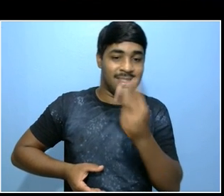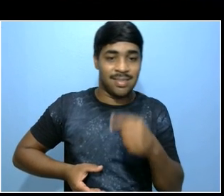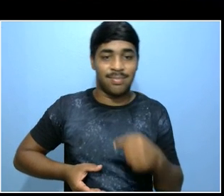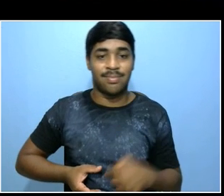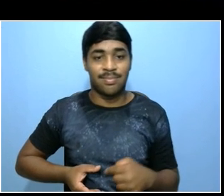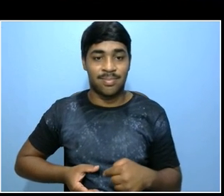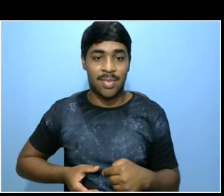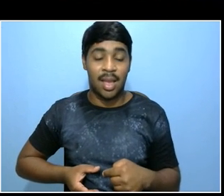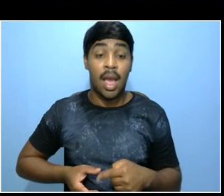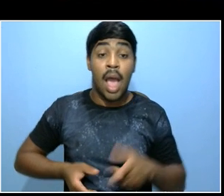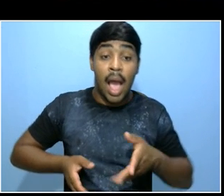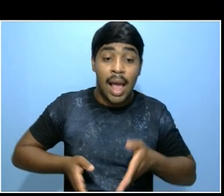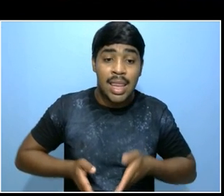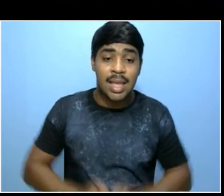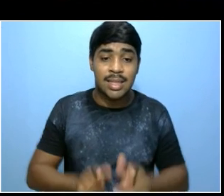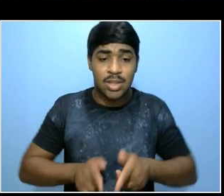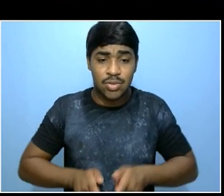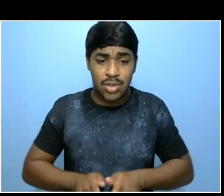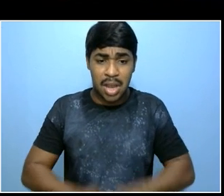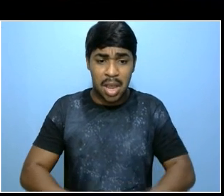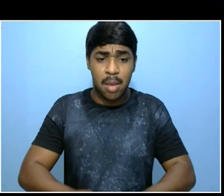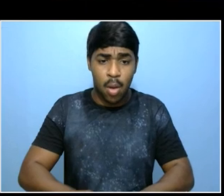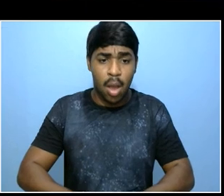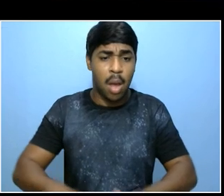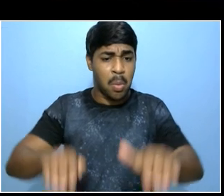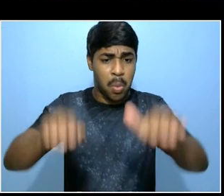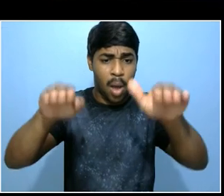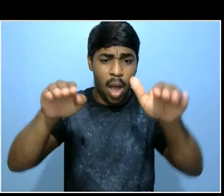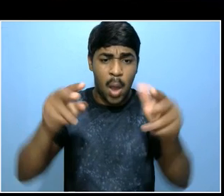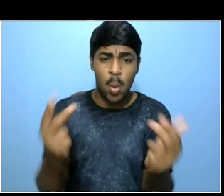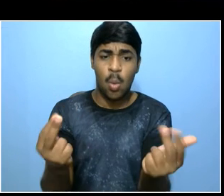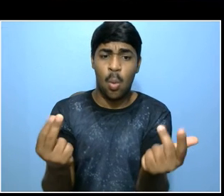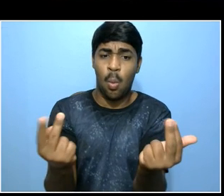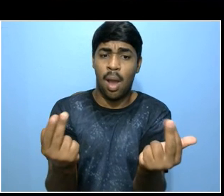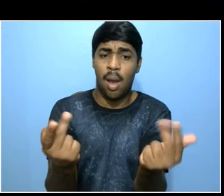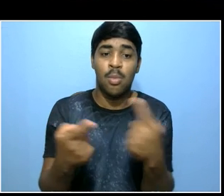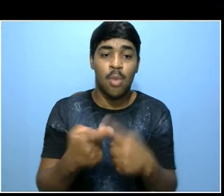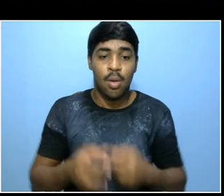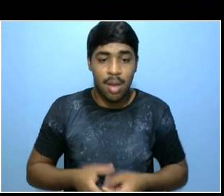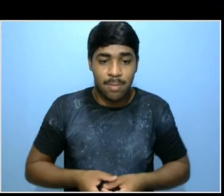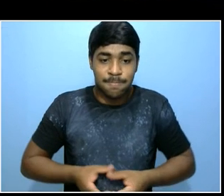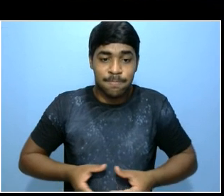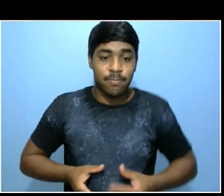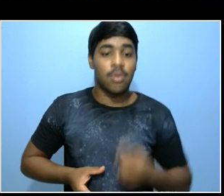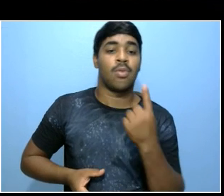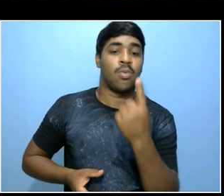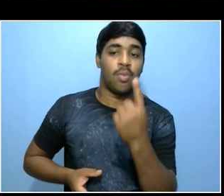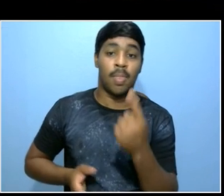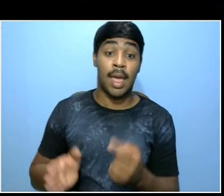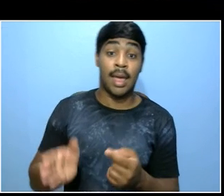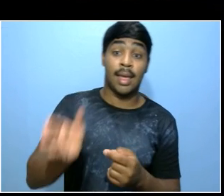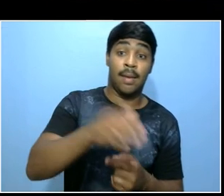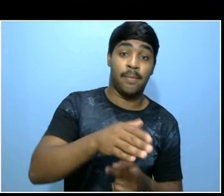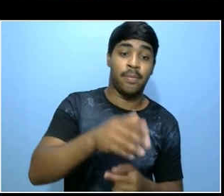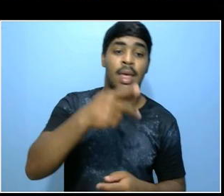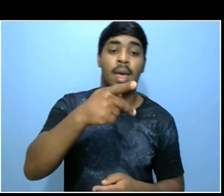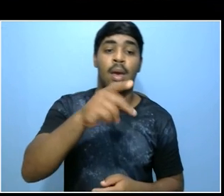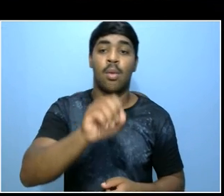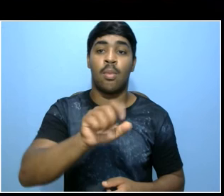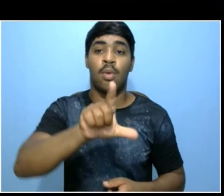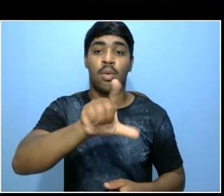dar origem a gêmeos que são idênticos. Se eles são idênticos, eles têm que ser do mesmo sexo, tá? A poliovulação é